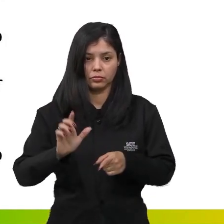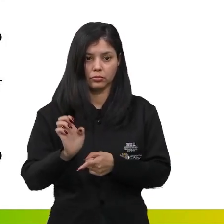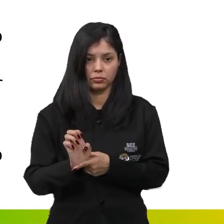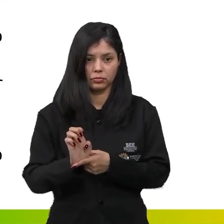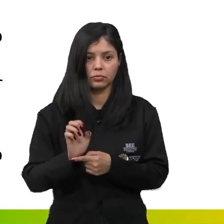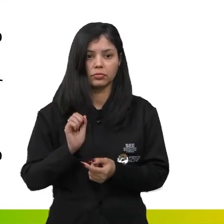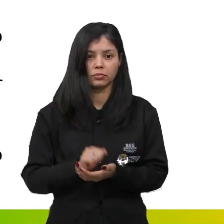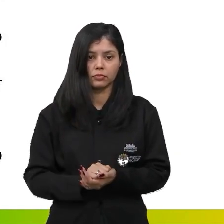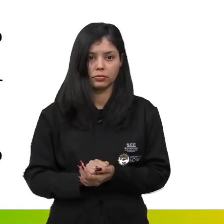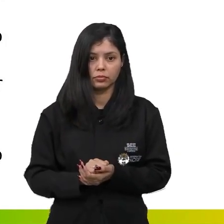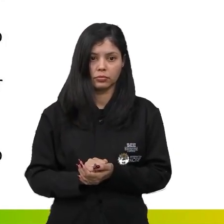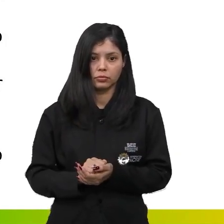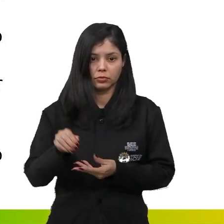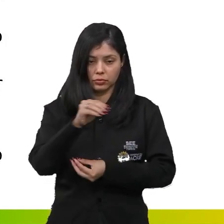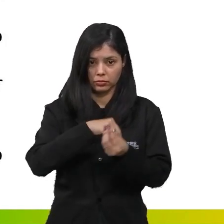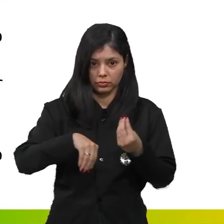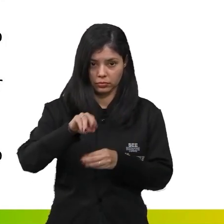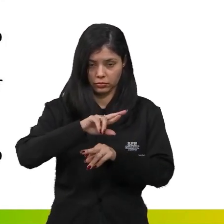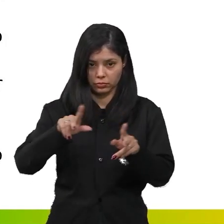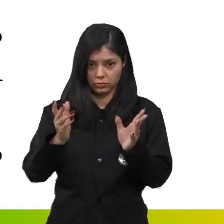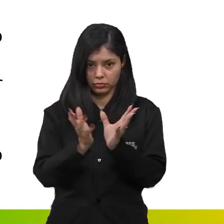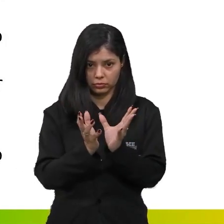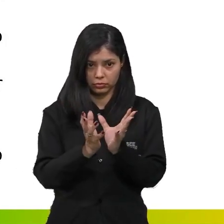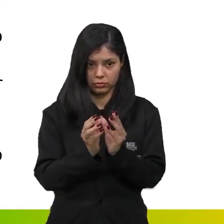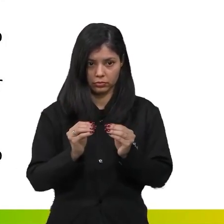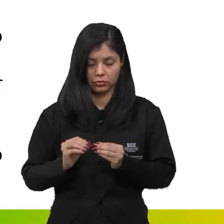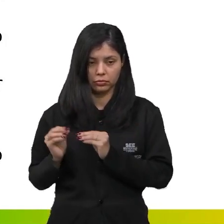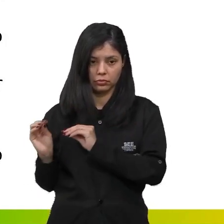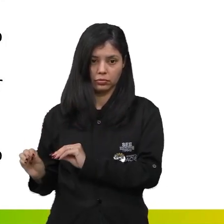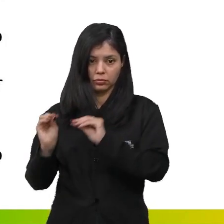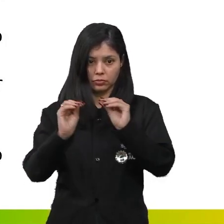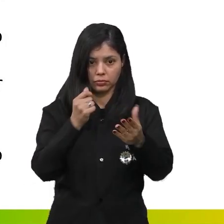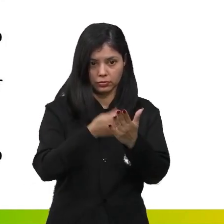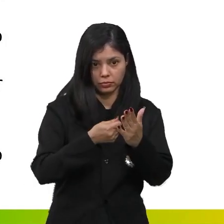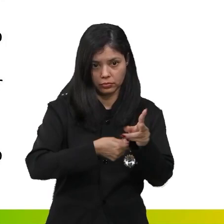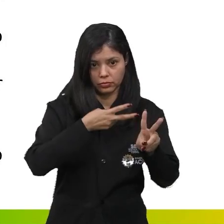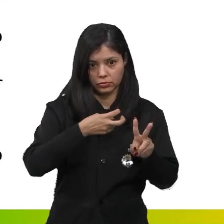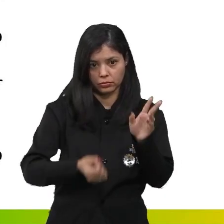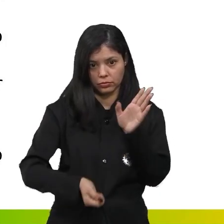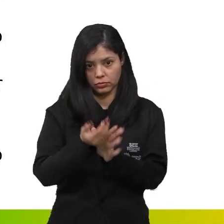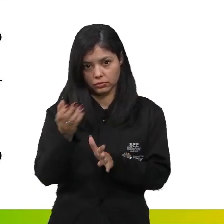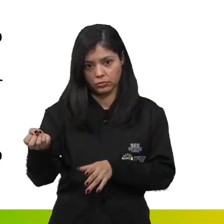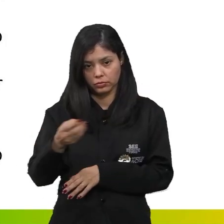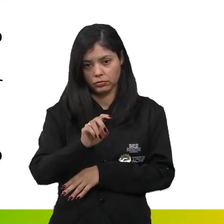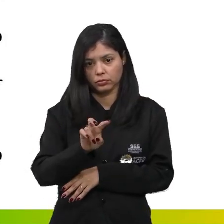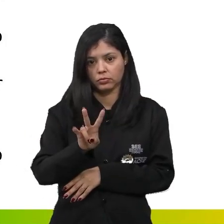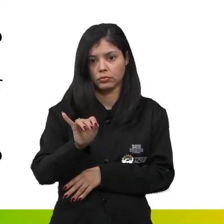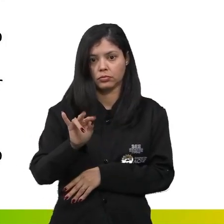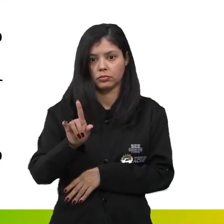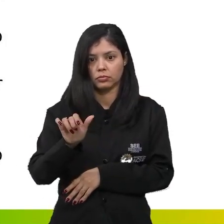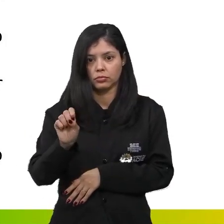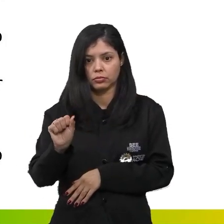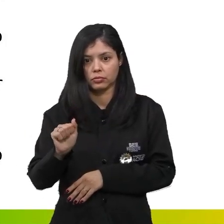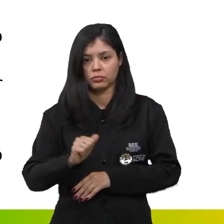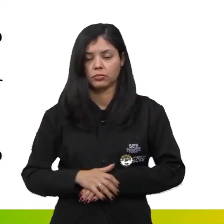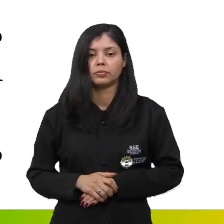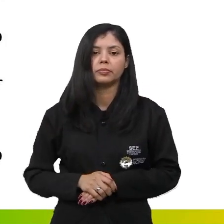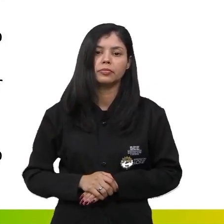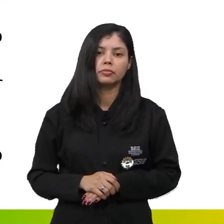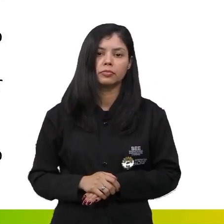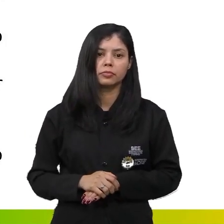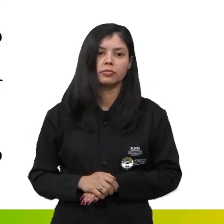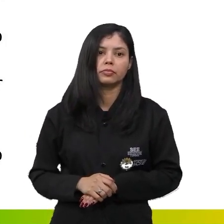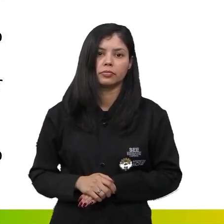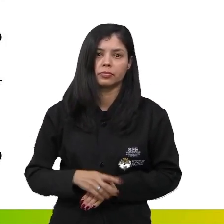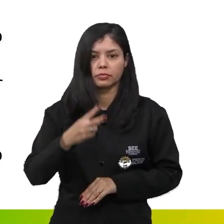a miscigenação entre diferentes grupos, o deslocamento forçado de indígenas e o surgimento de novas vilas. Com